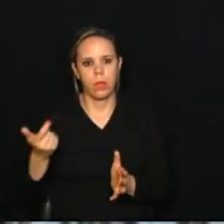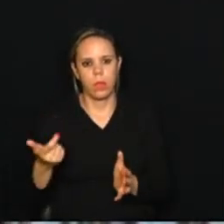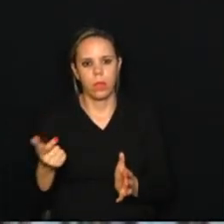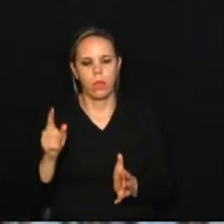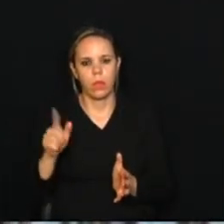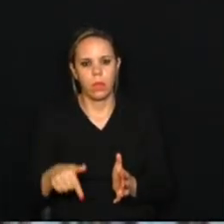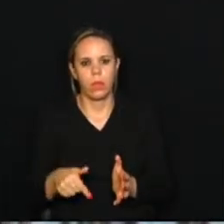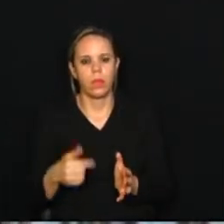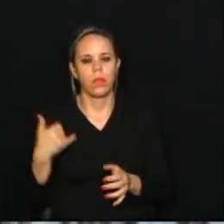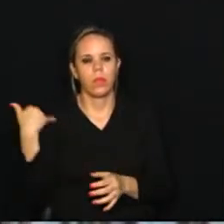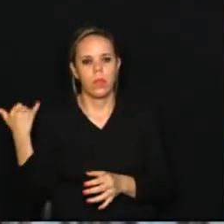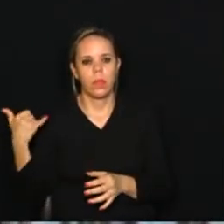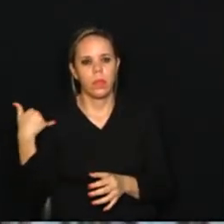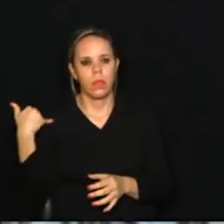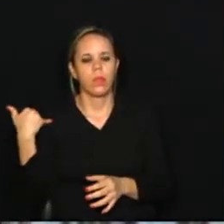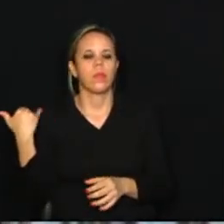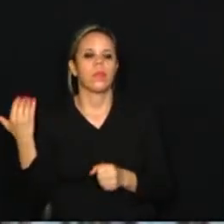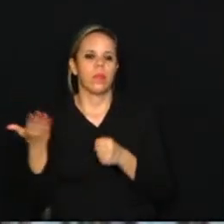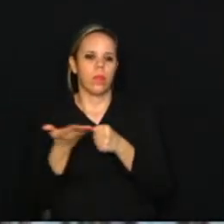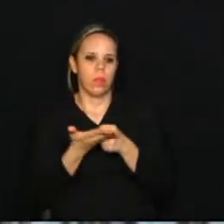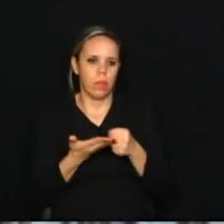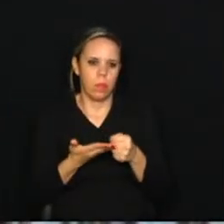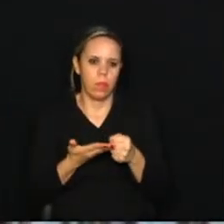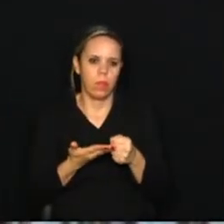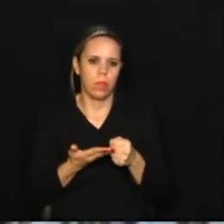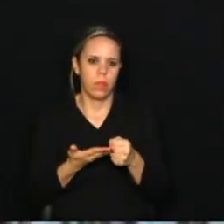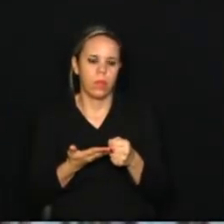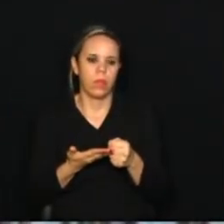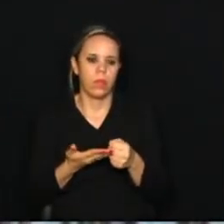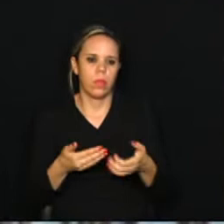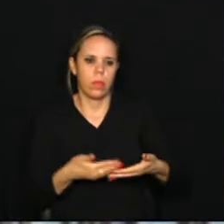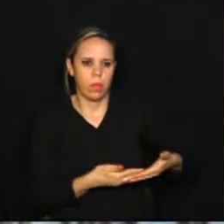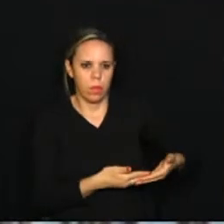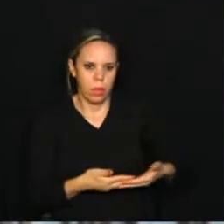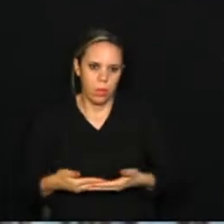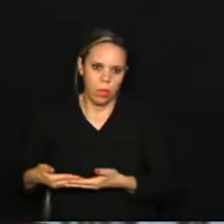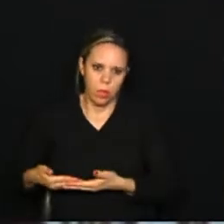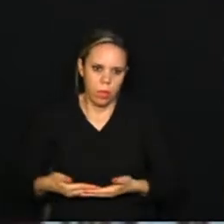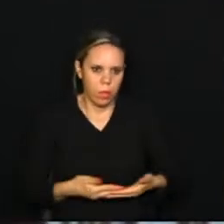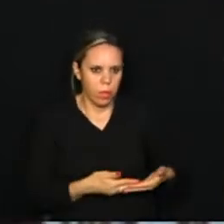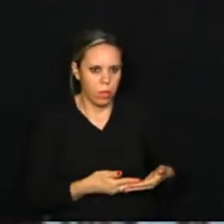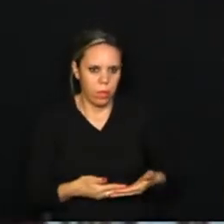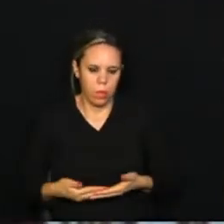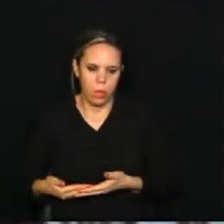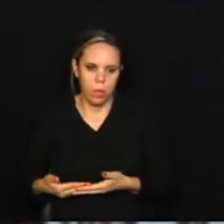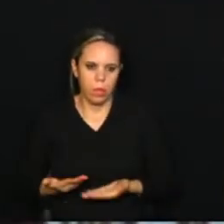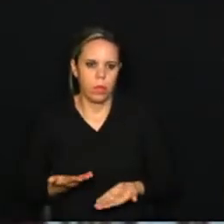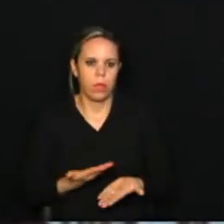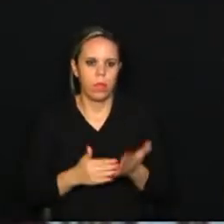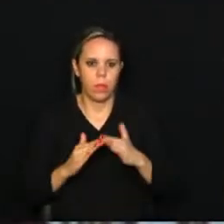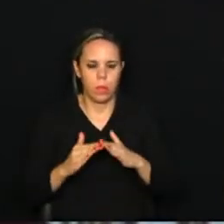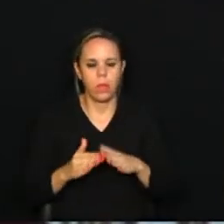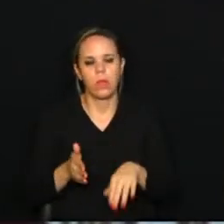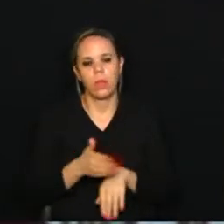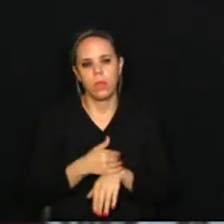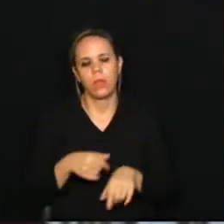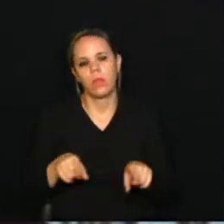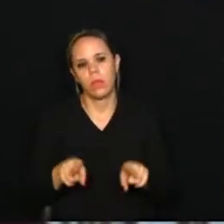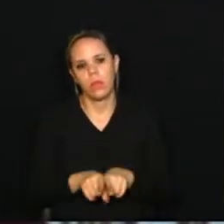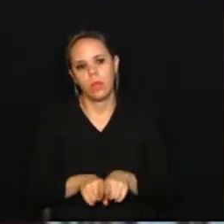2 é uma idade intermediária entre os bebês e a pré-escola.